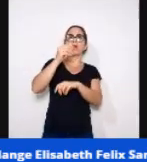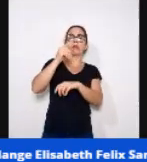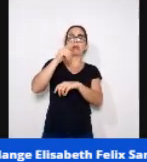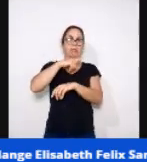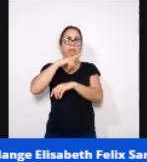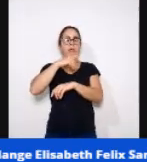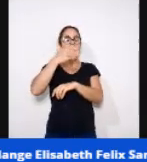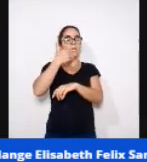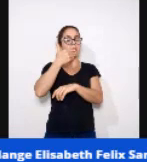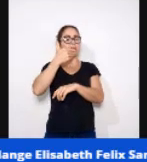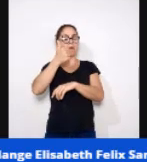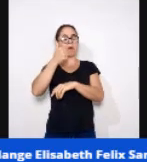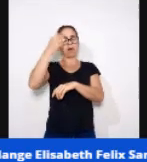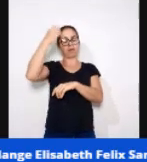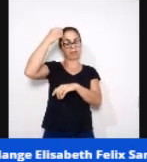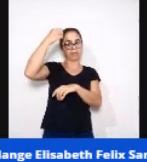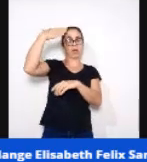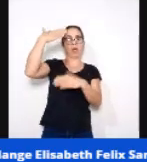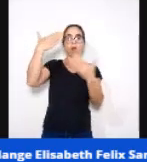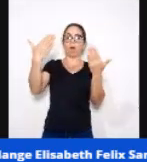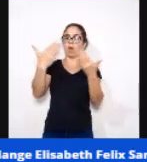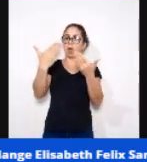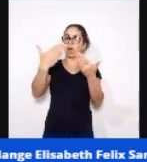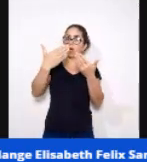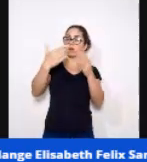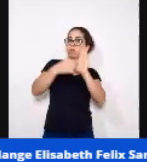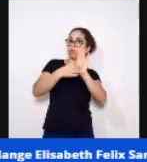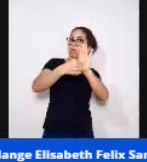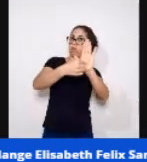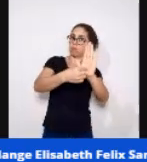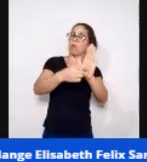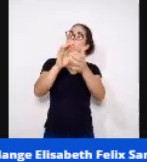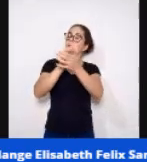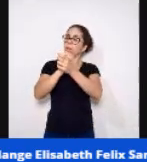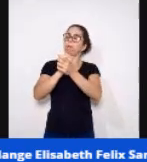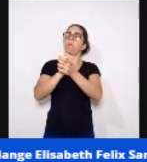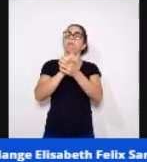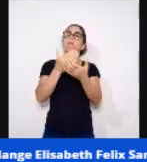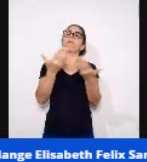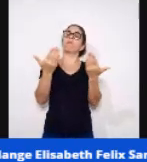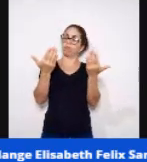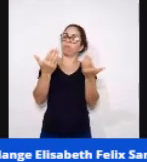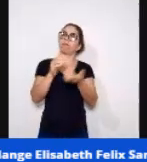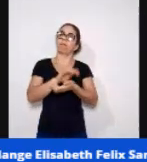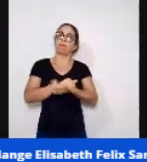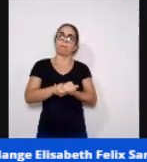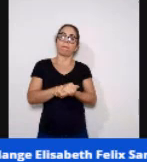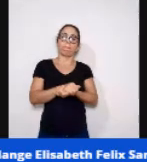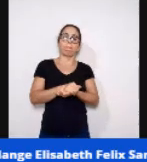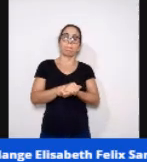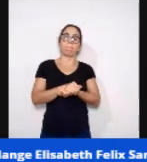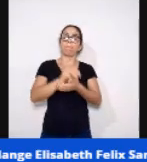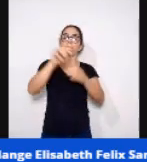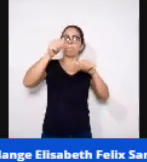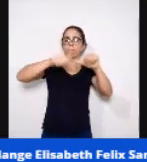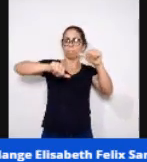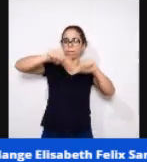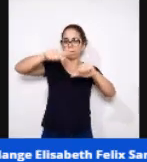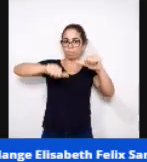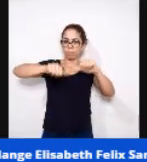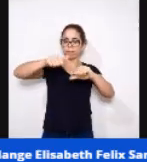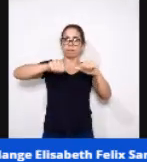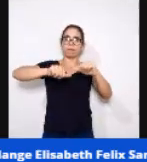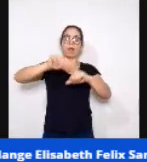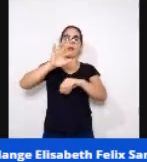estamos apresentando, e nós os parabenizamos por isso. Então, essa avaliação formativa